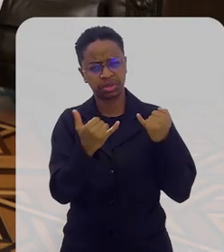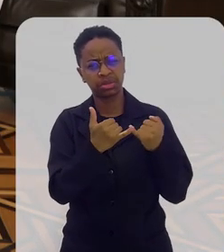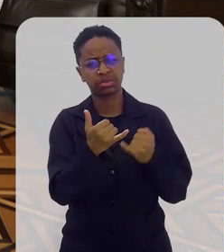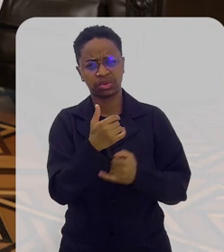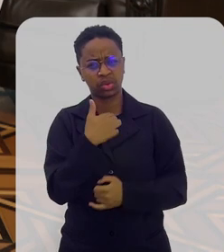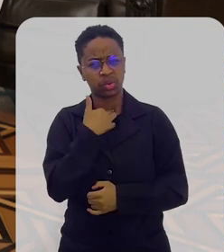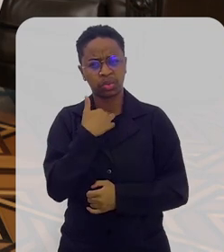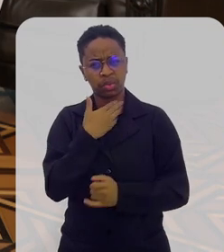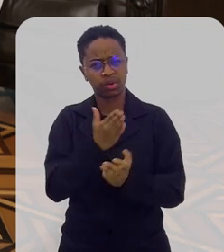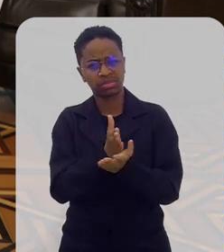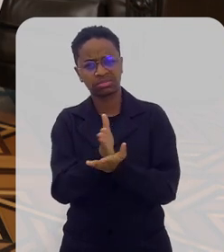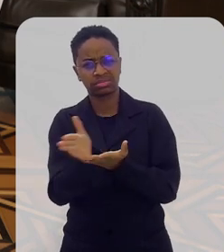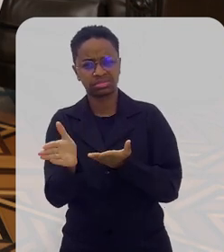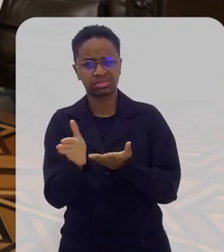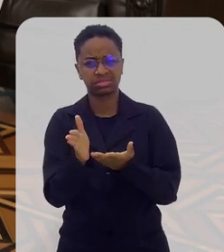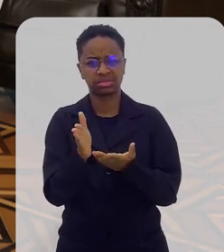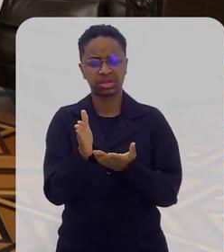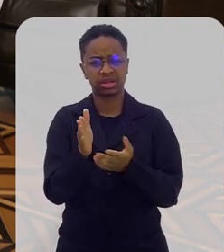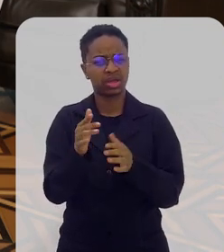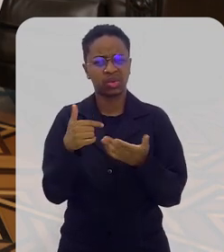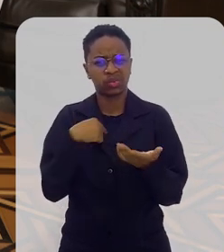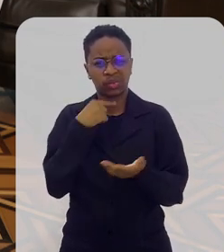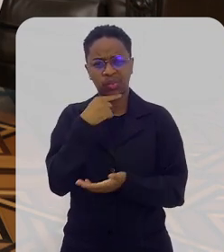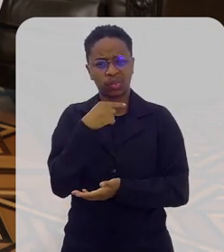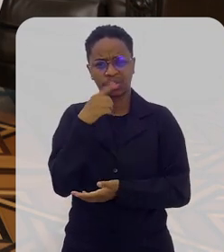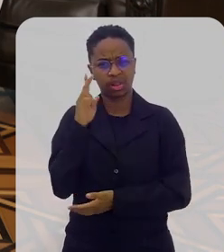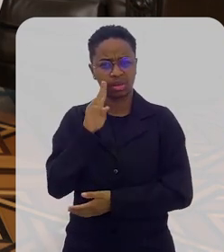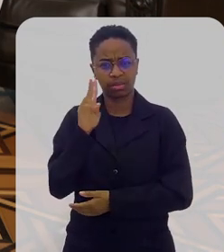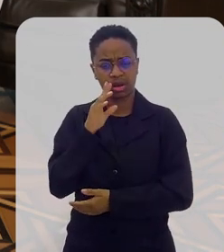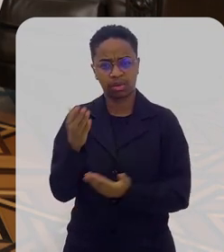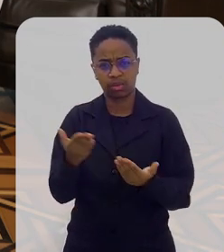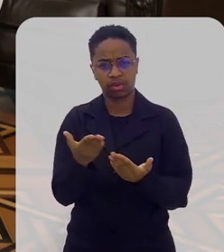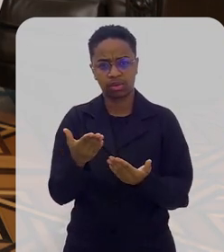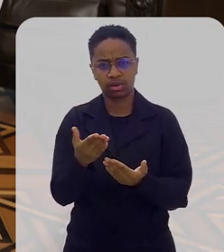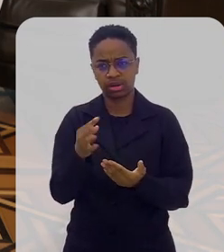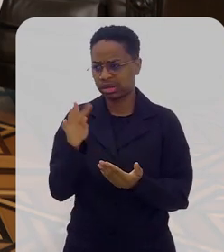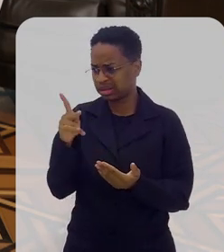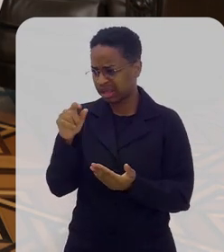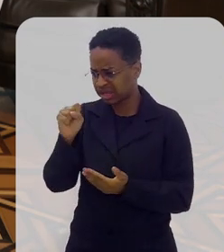deixa eu me perder. Eu não consigo lembrar. Thaís está aí?